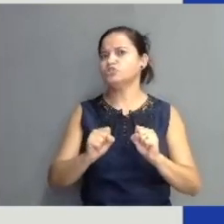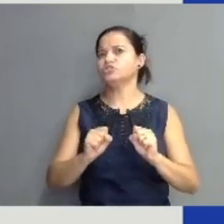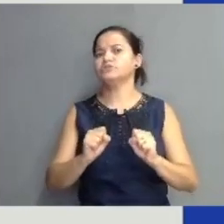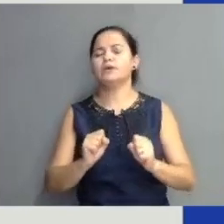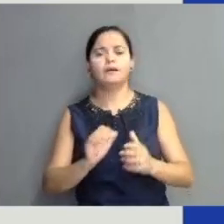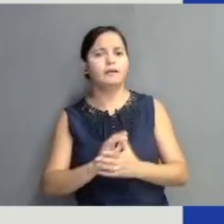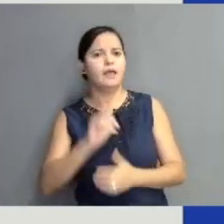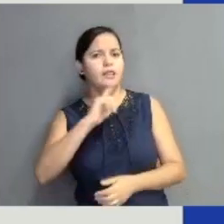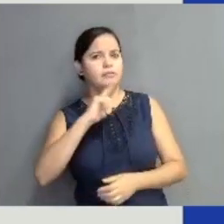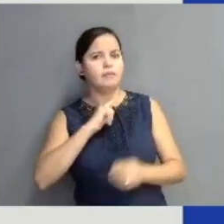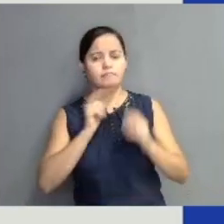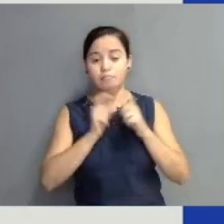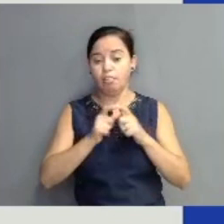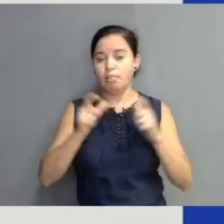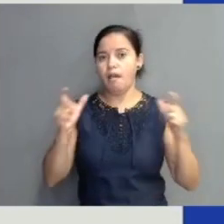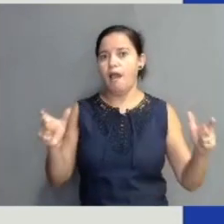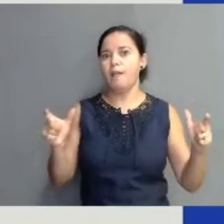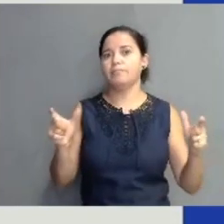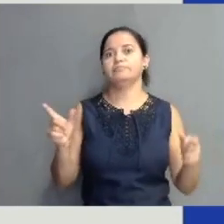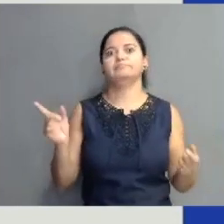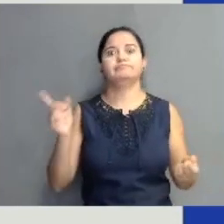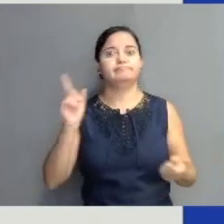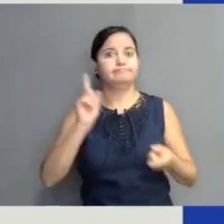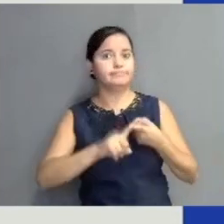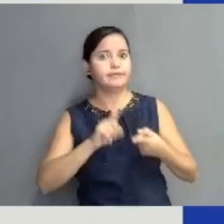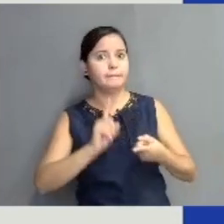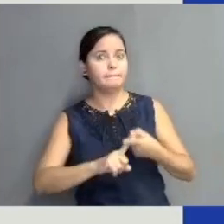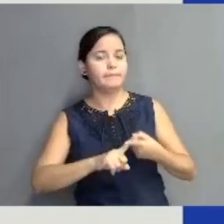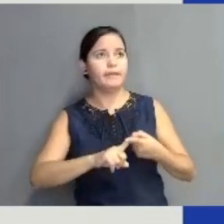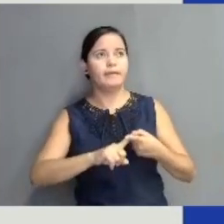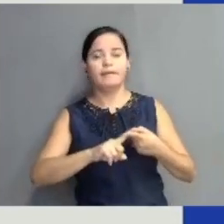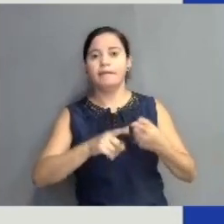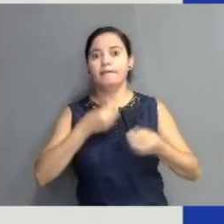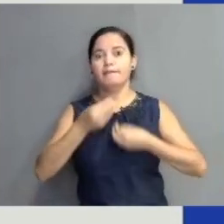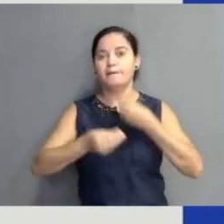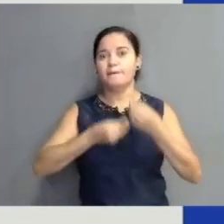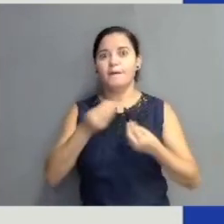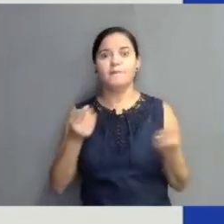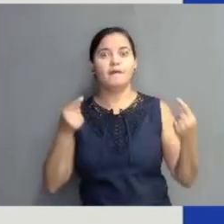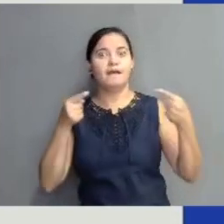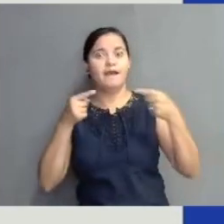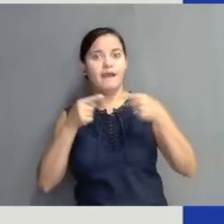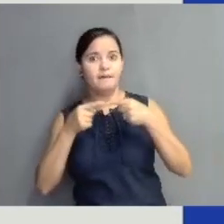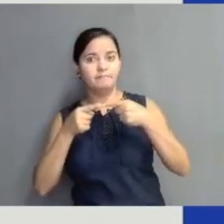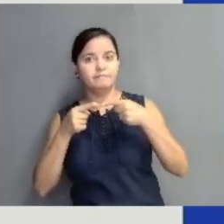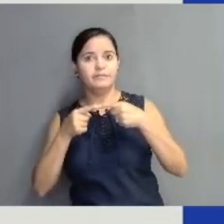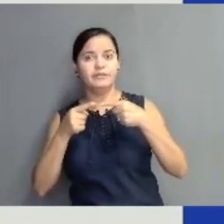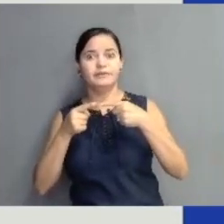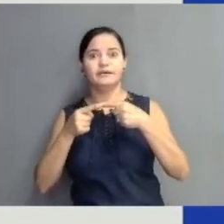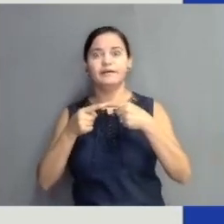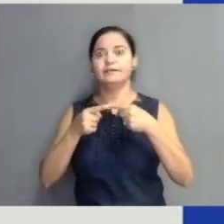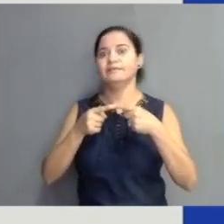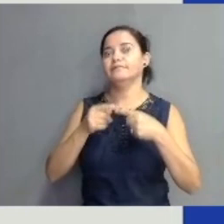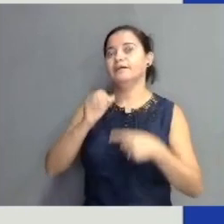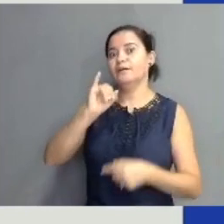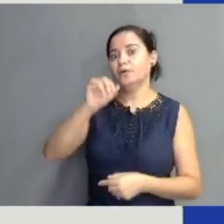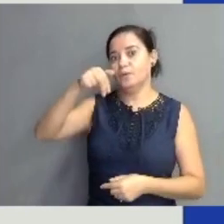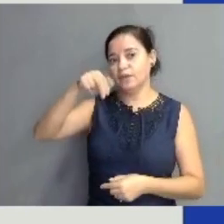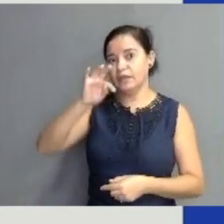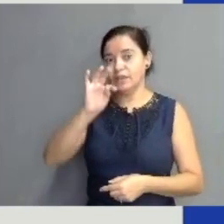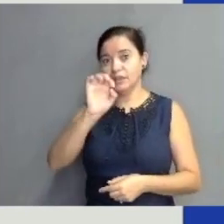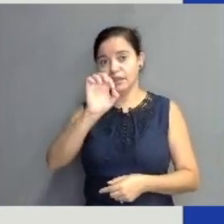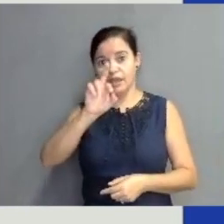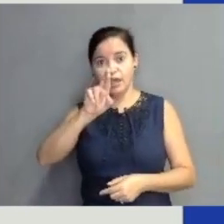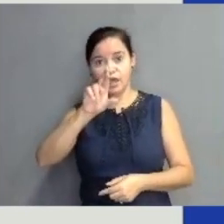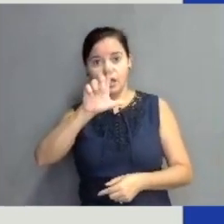as competências de linguagem do enunciador sejam adequadas ao interlocutor, uma redação do Enem,